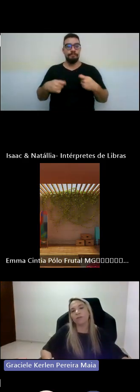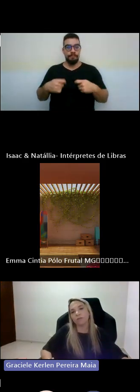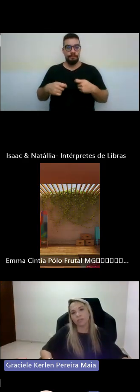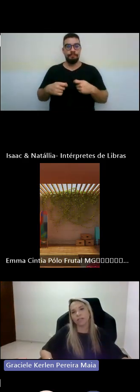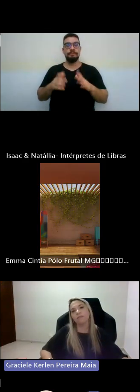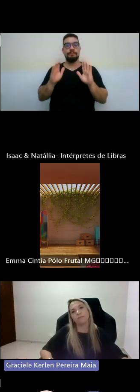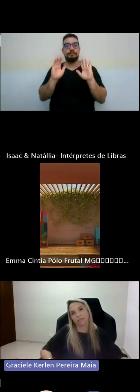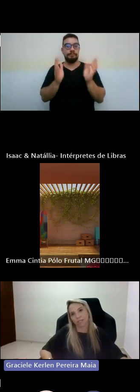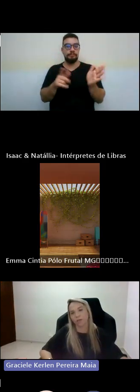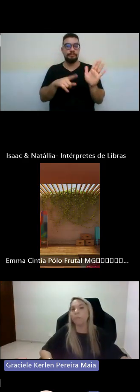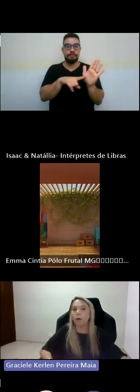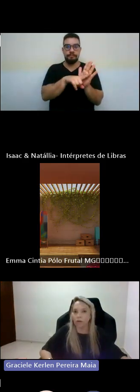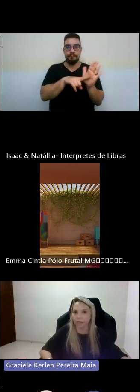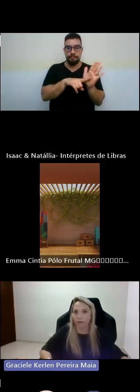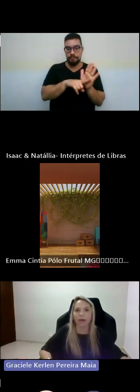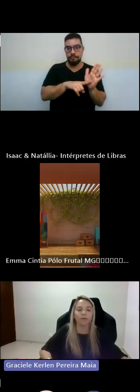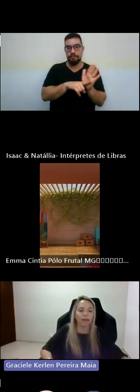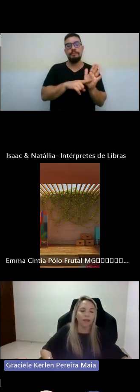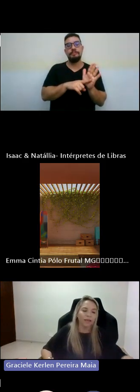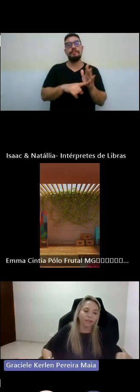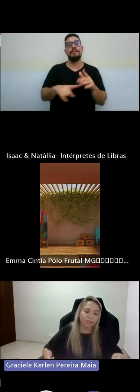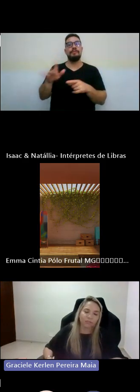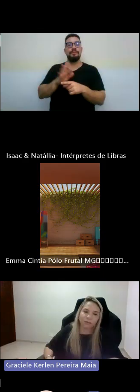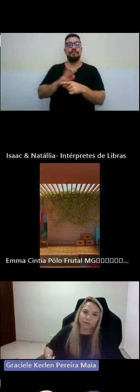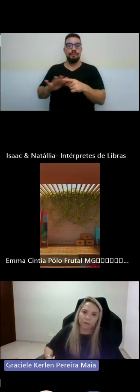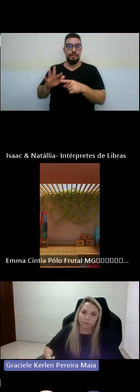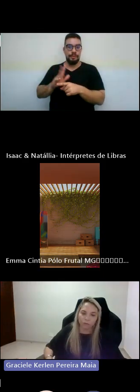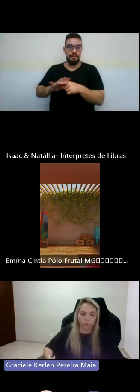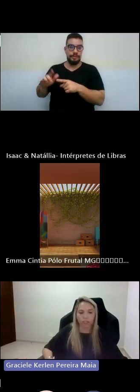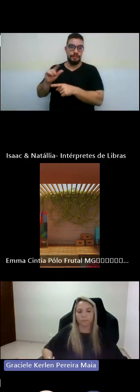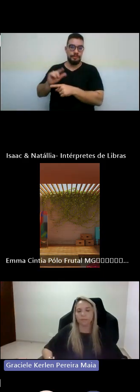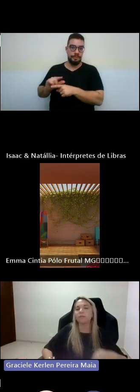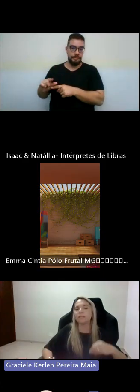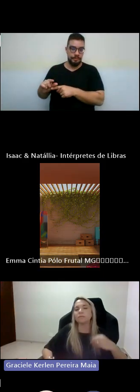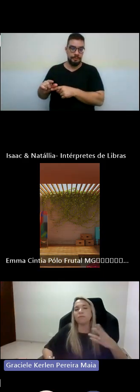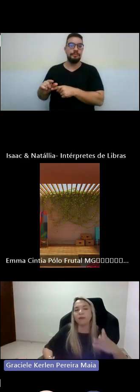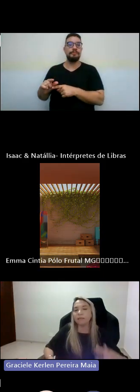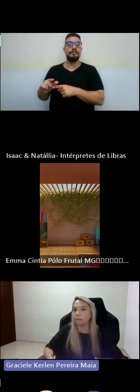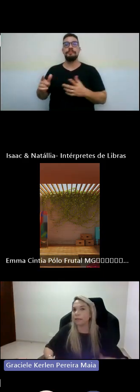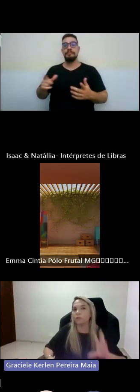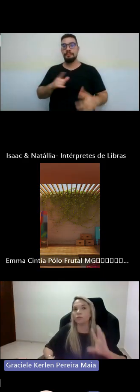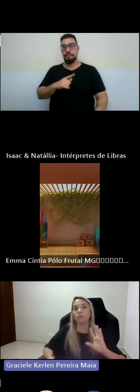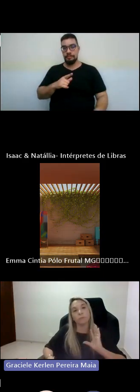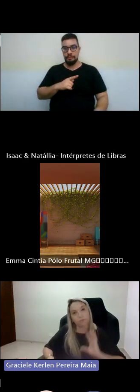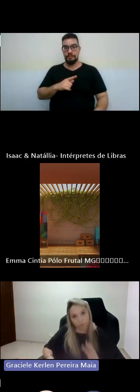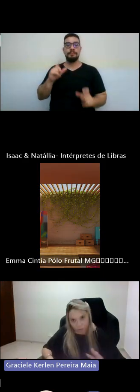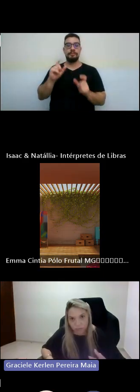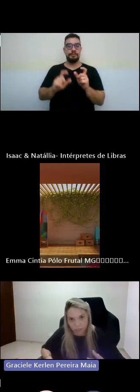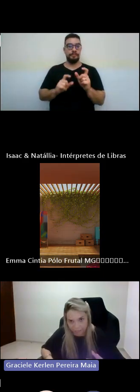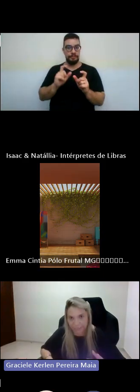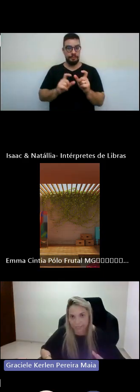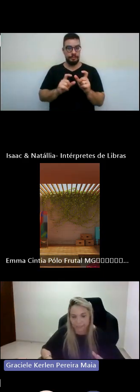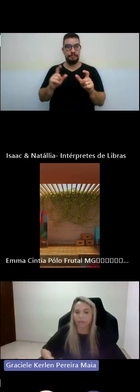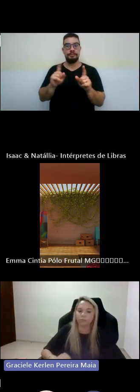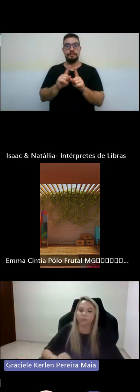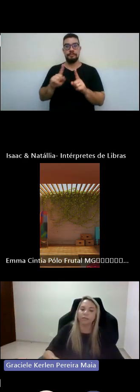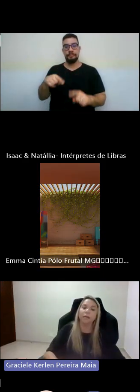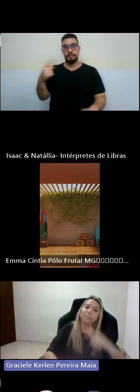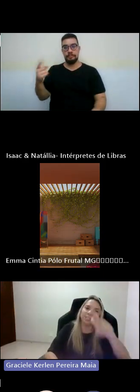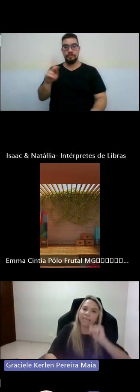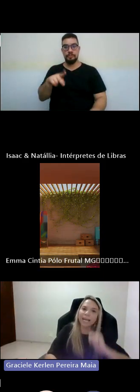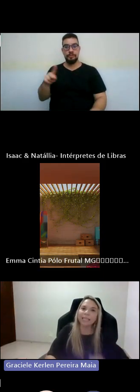a fonologia e fonética, um pouquinho, claro, né? Então, a gente vai ver a morfologia, mas vocês vão ver também junto com a professora Jeane, tá